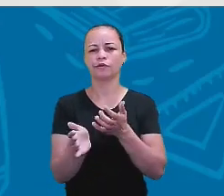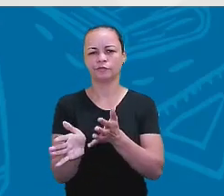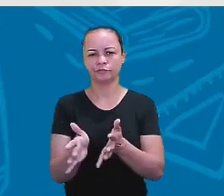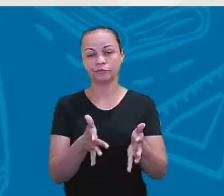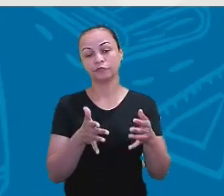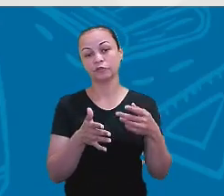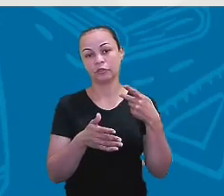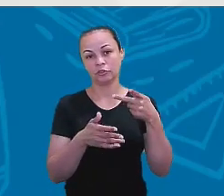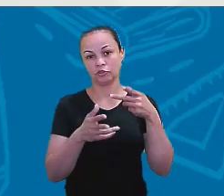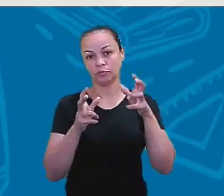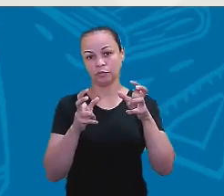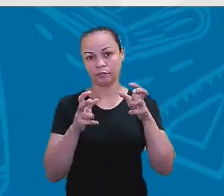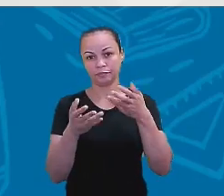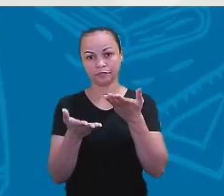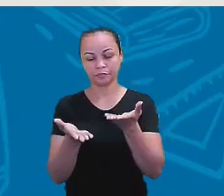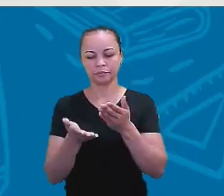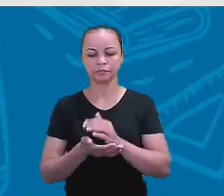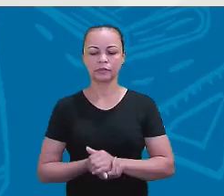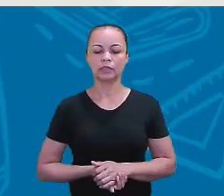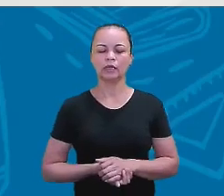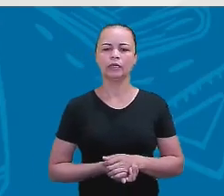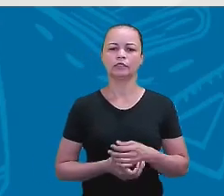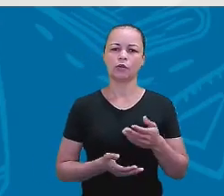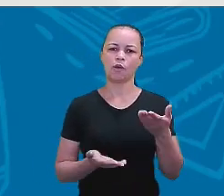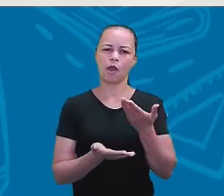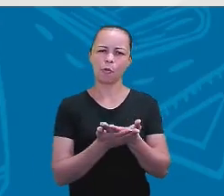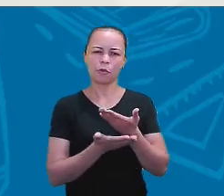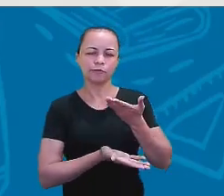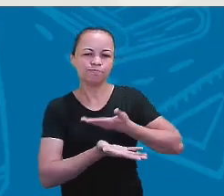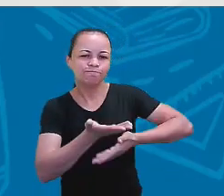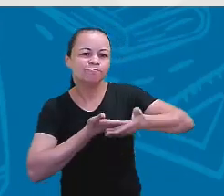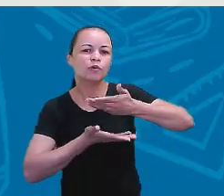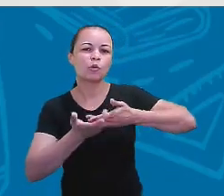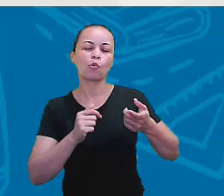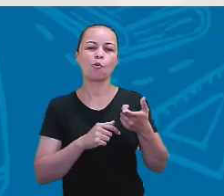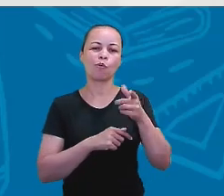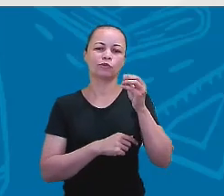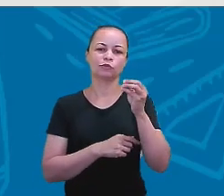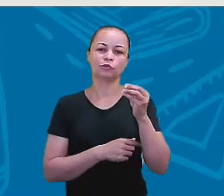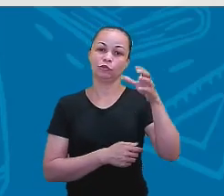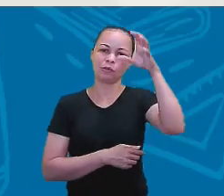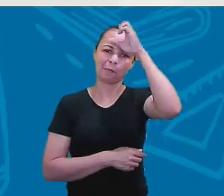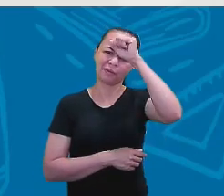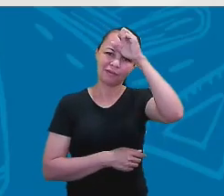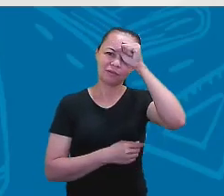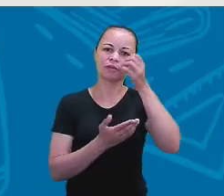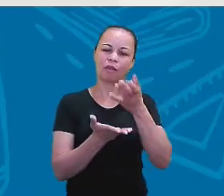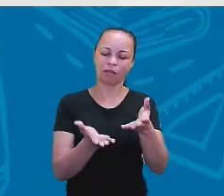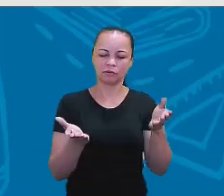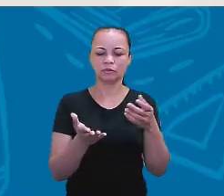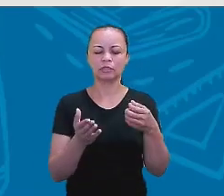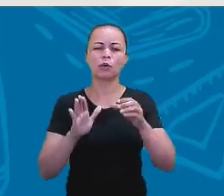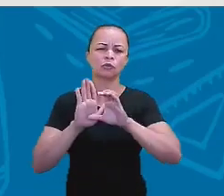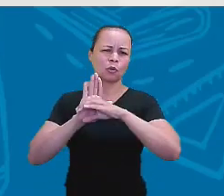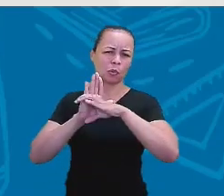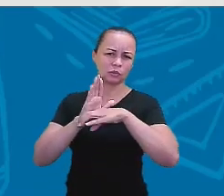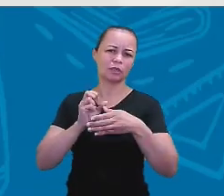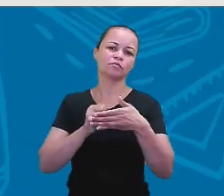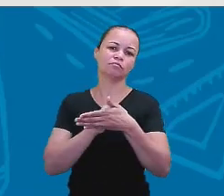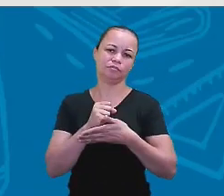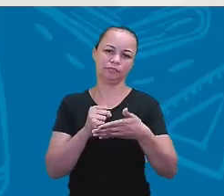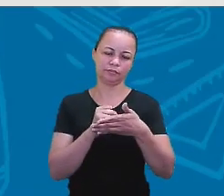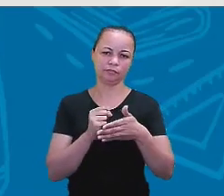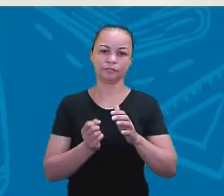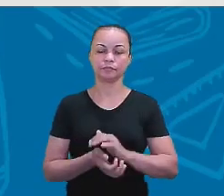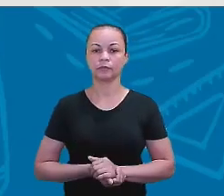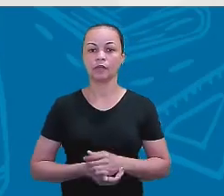assunto, gente, ele dialoga com muitos outros saberes, tá? Então, guarda essa informação nesse primeiro momento, porque são conceitos básicos.